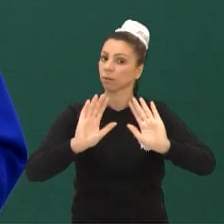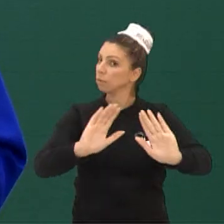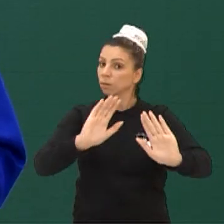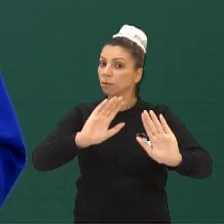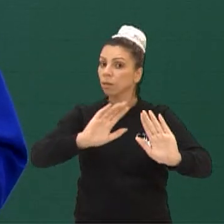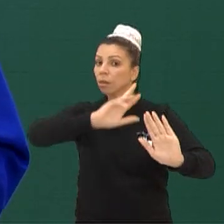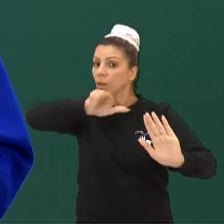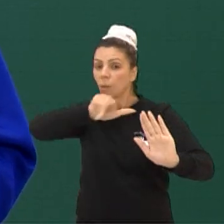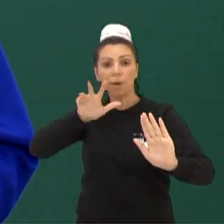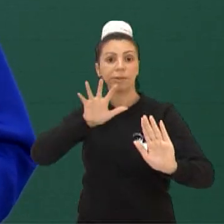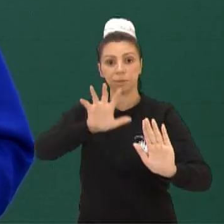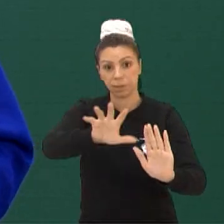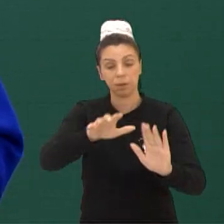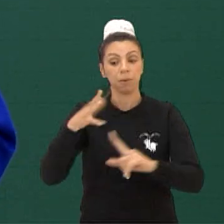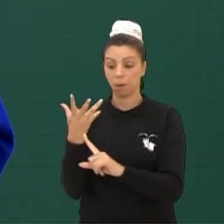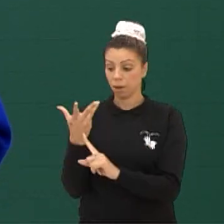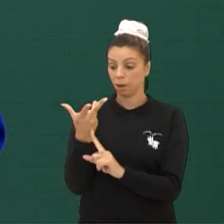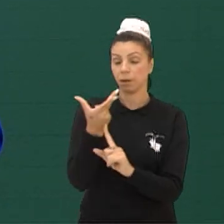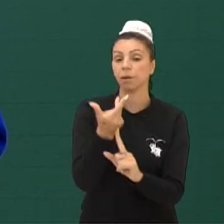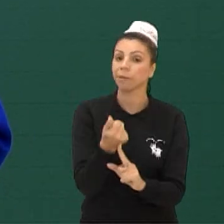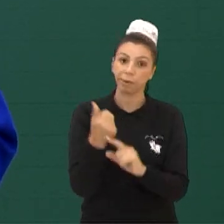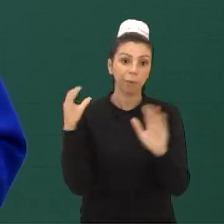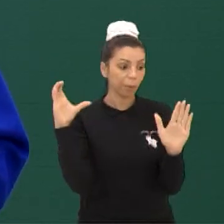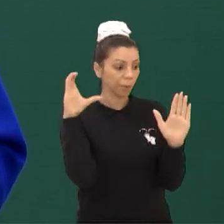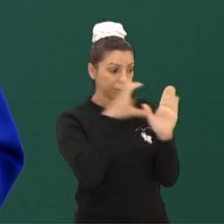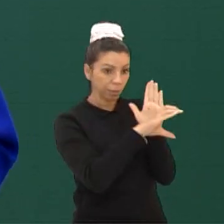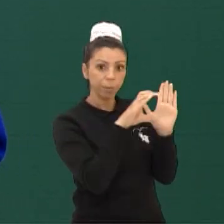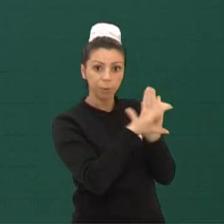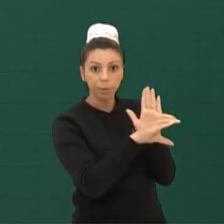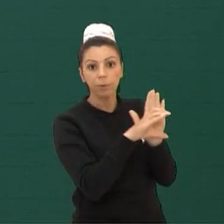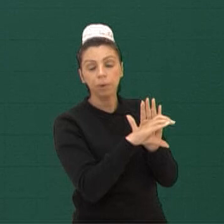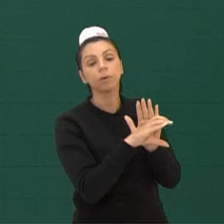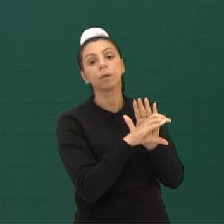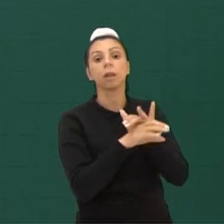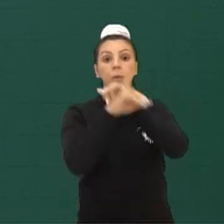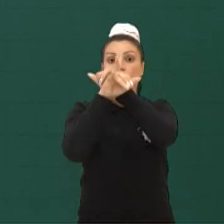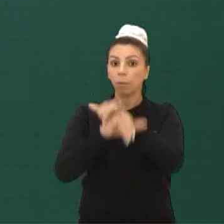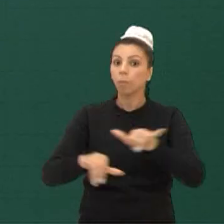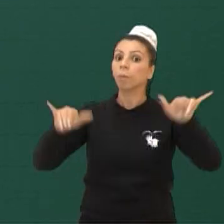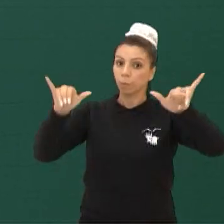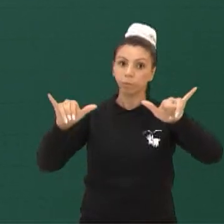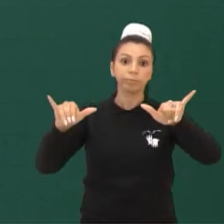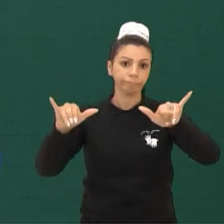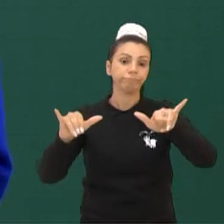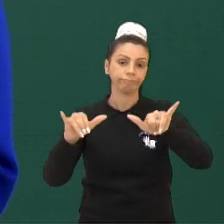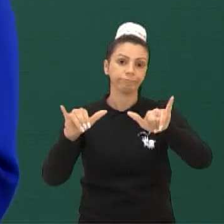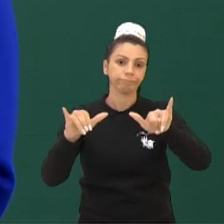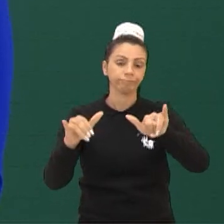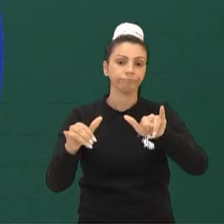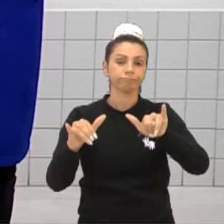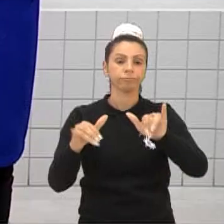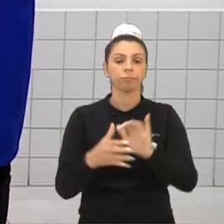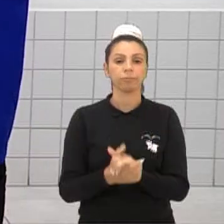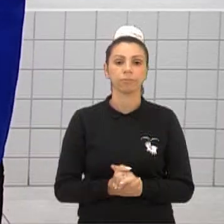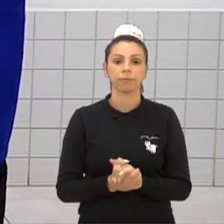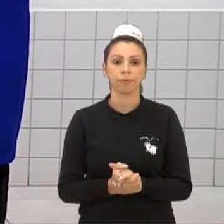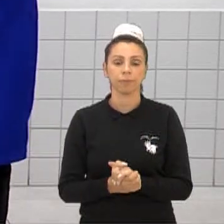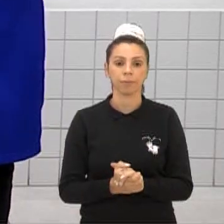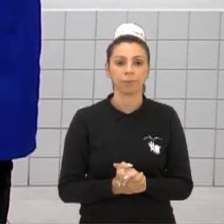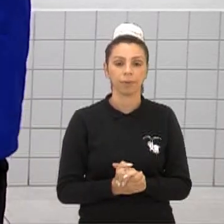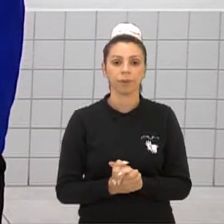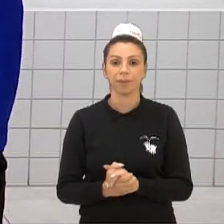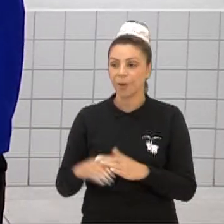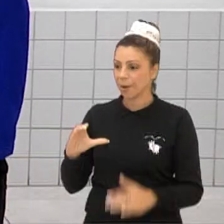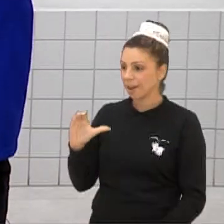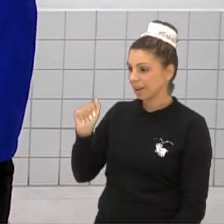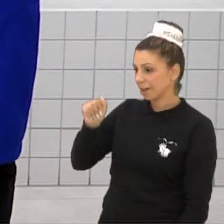assim. Então, a obra de arte ela pode trazer um conceito, uma mensagem, né? E só um gancho, a Camila Rosa,